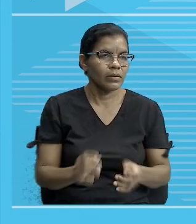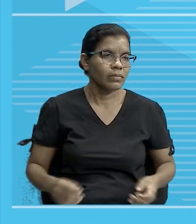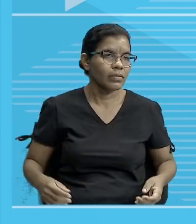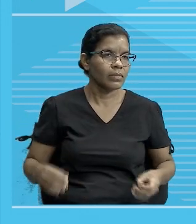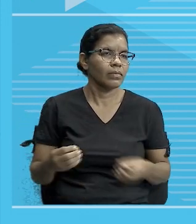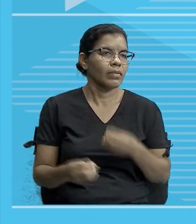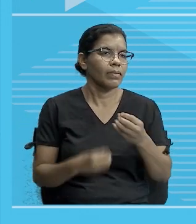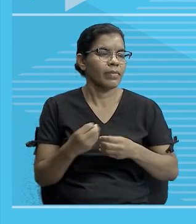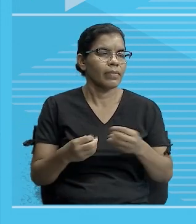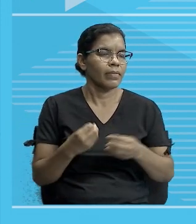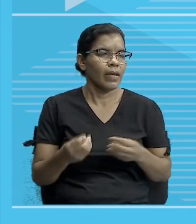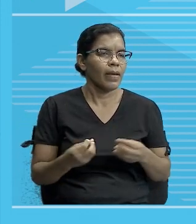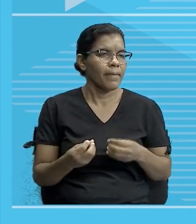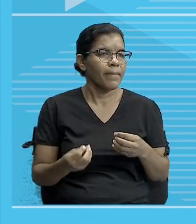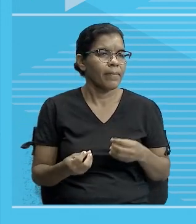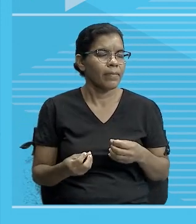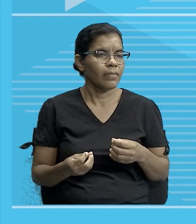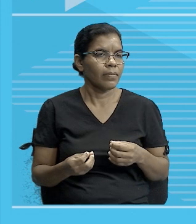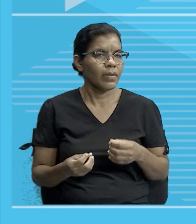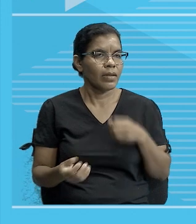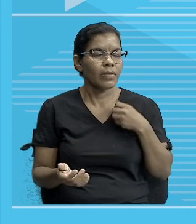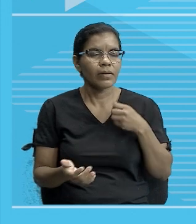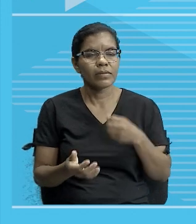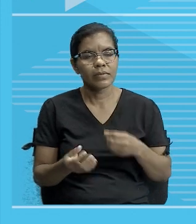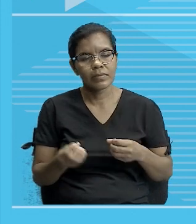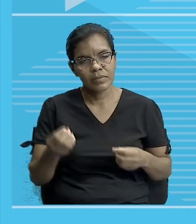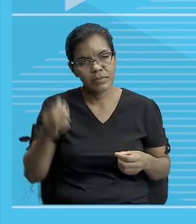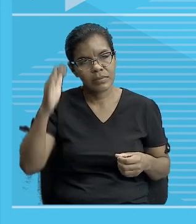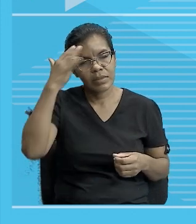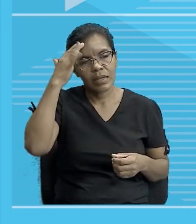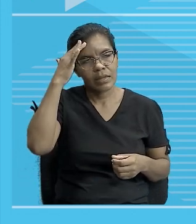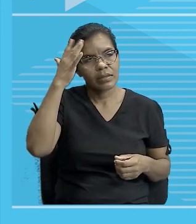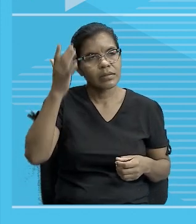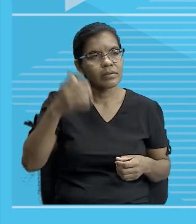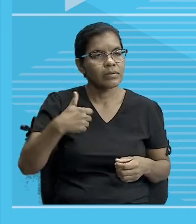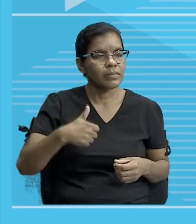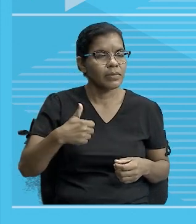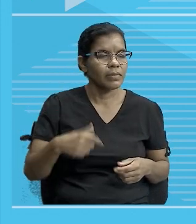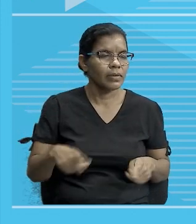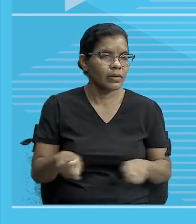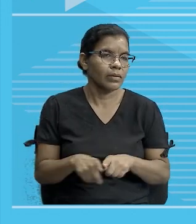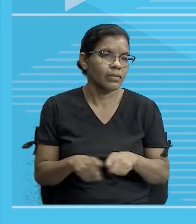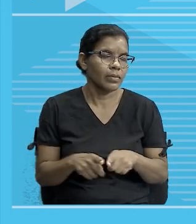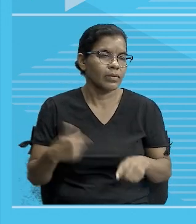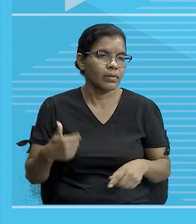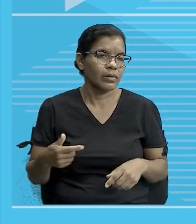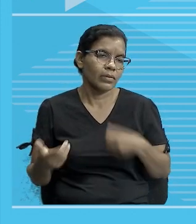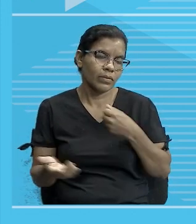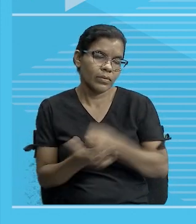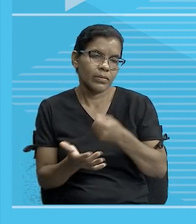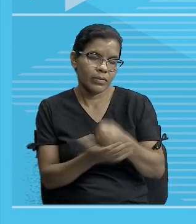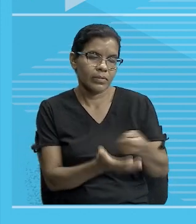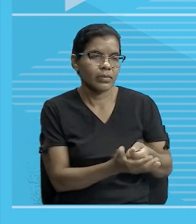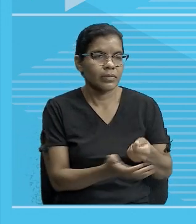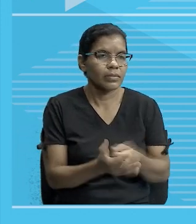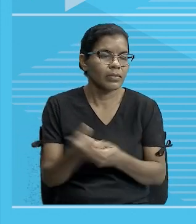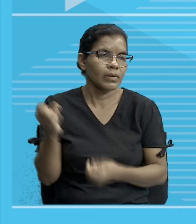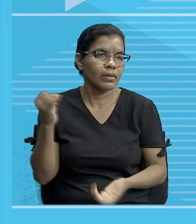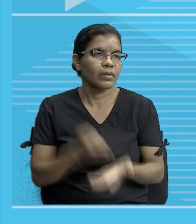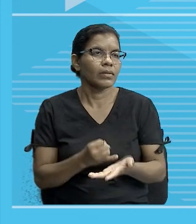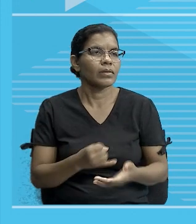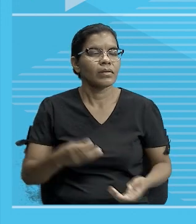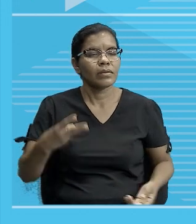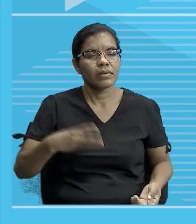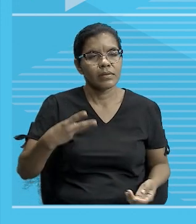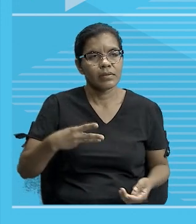para consultar se o primeiro estado e o segundo estado ia pagar imposto. Como eles não quiseram, o terceiro estado